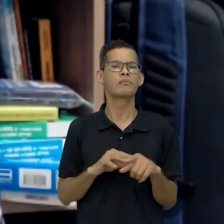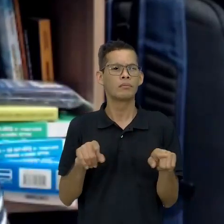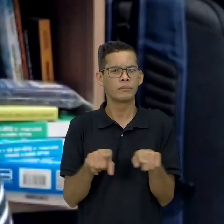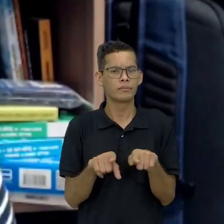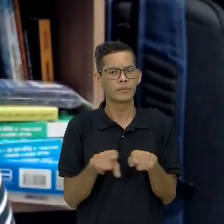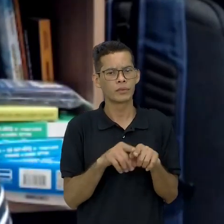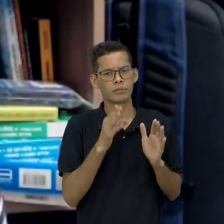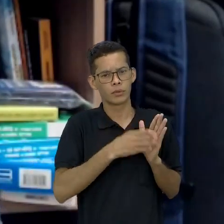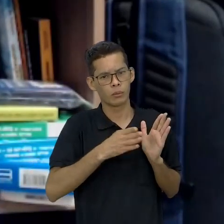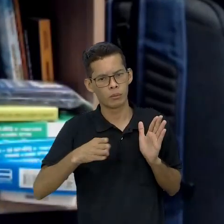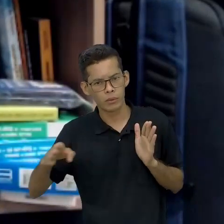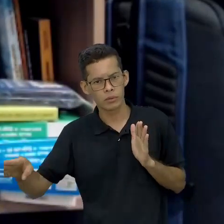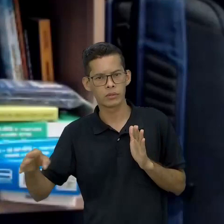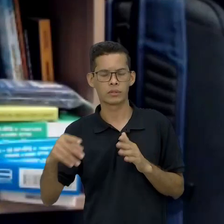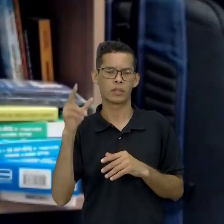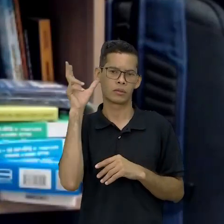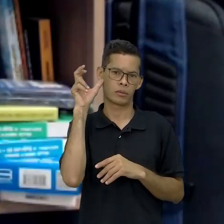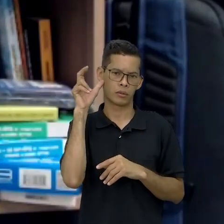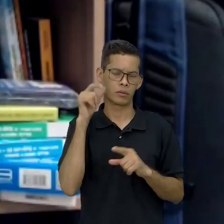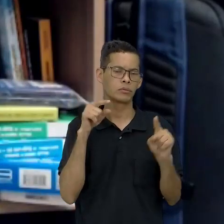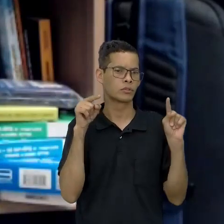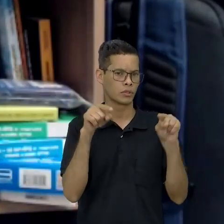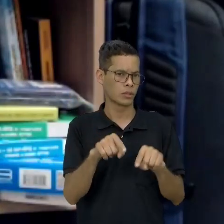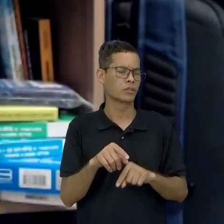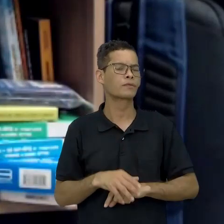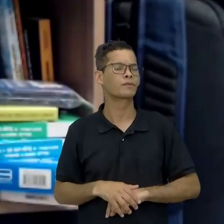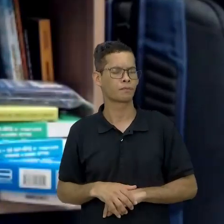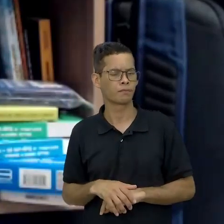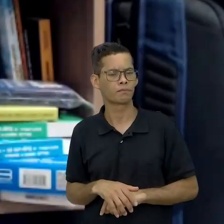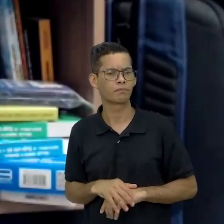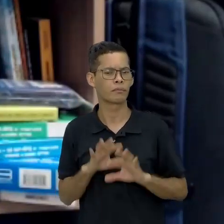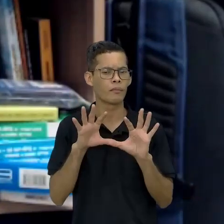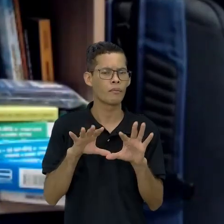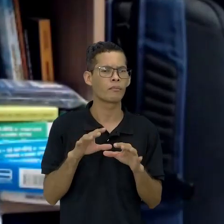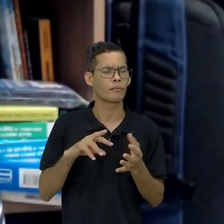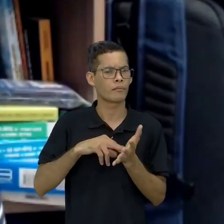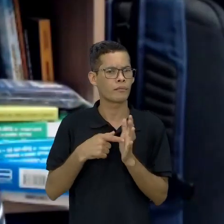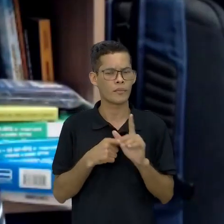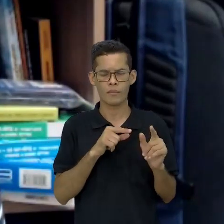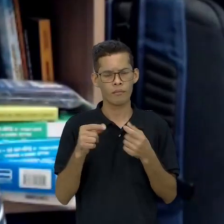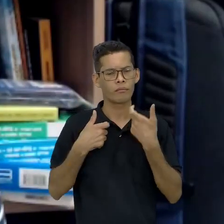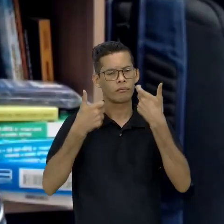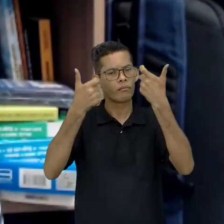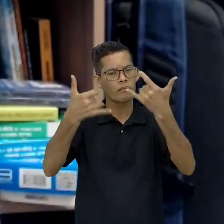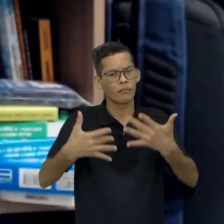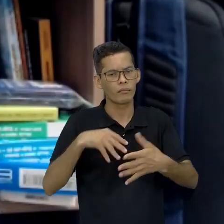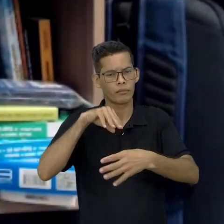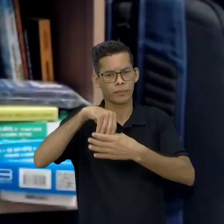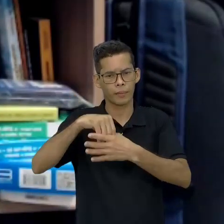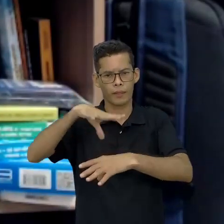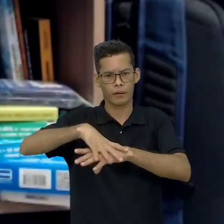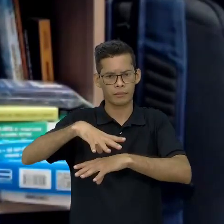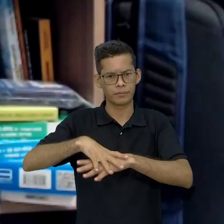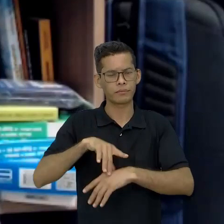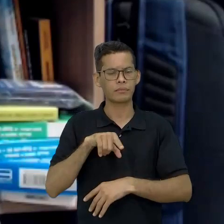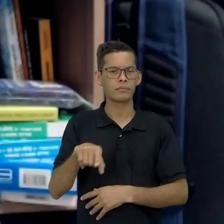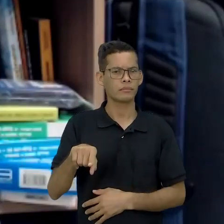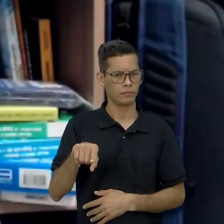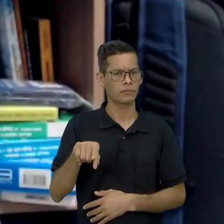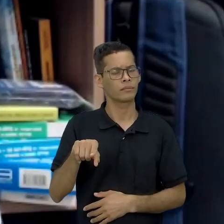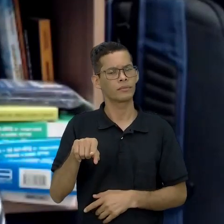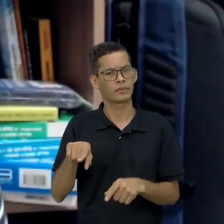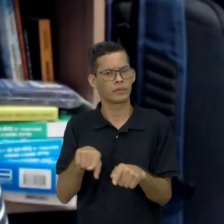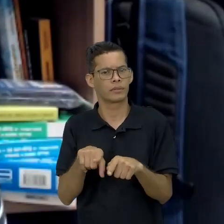processo, né, auditivo, né, e isto falando nos discursos matemáticos, mas também